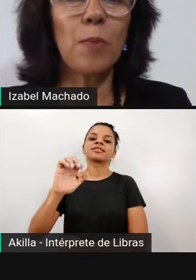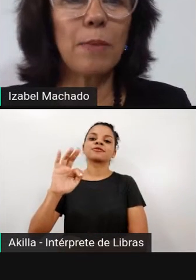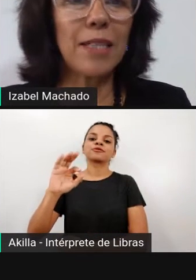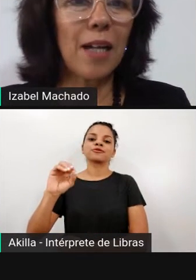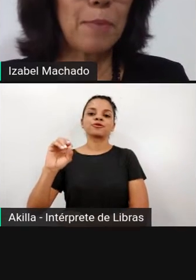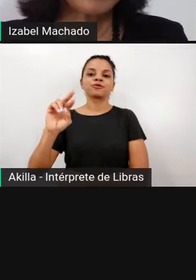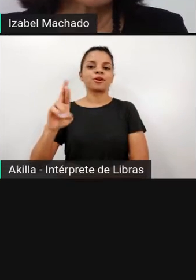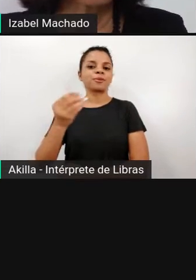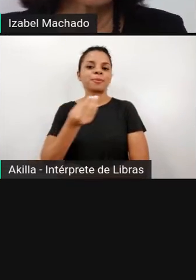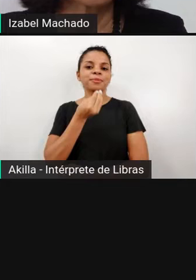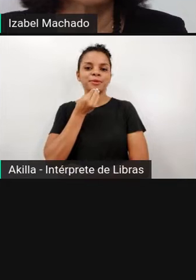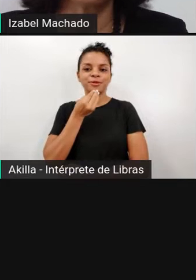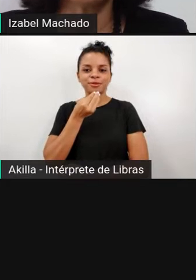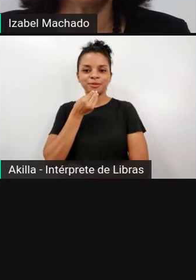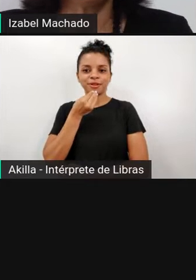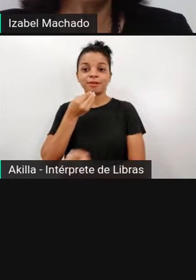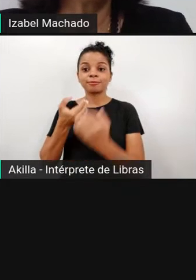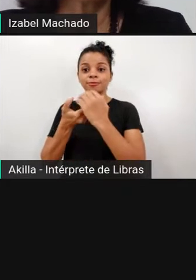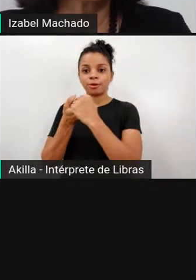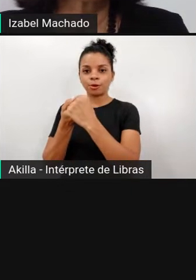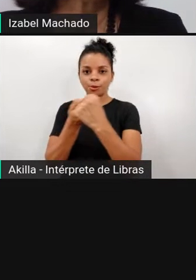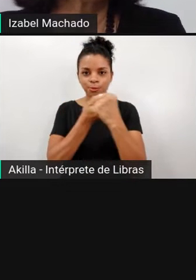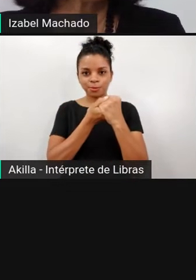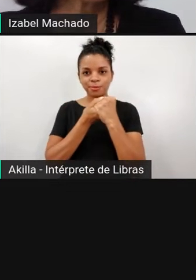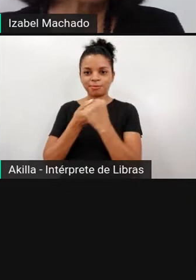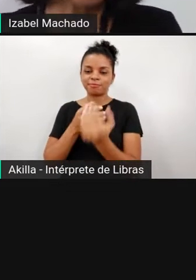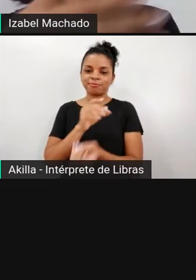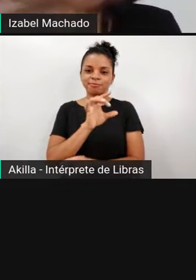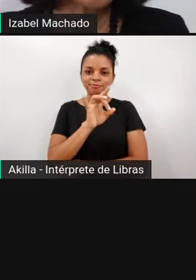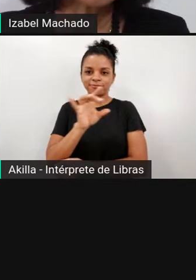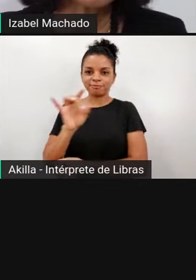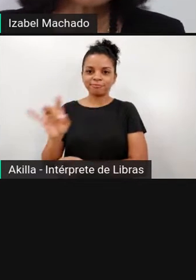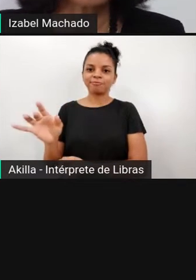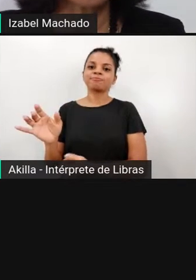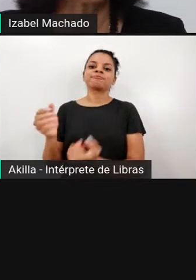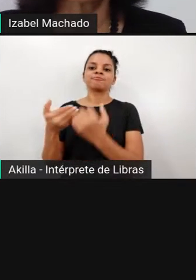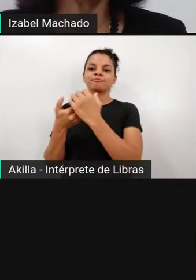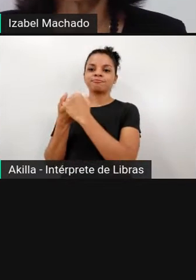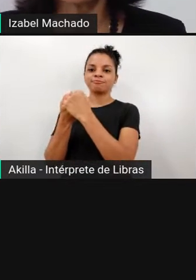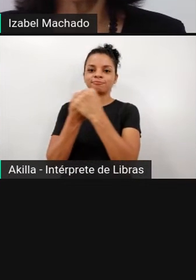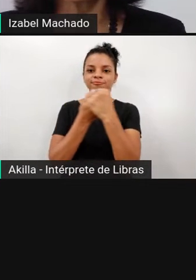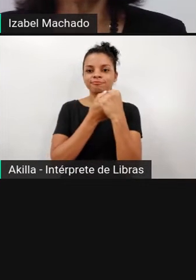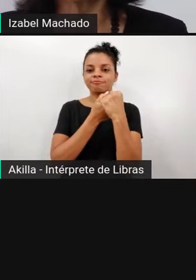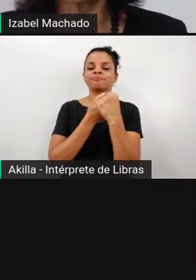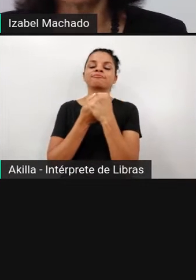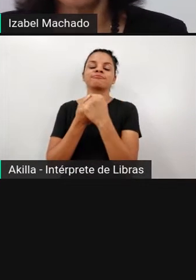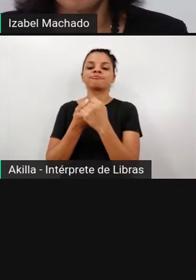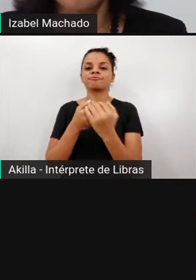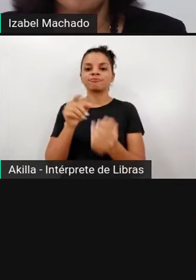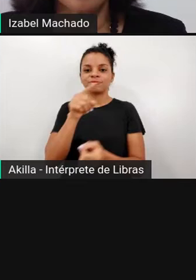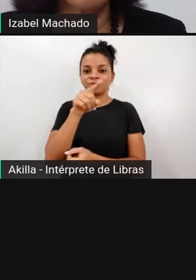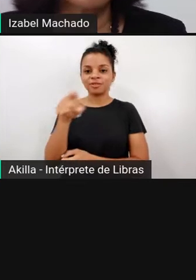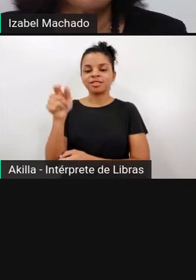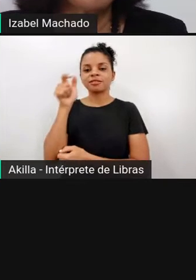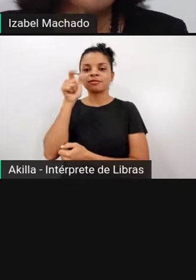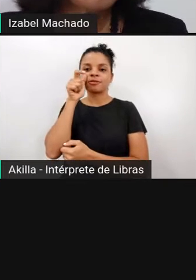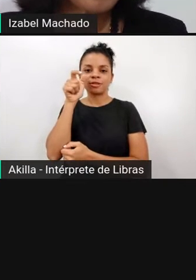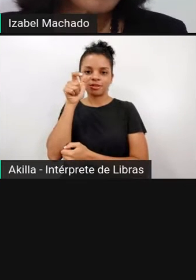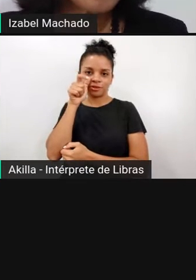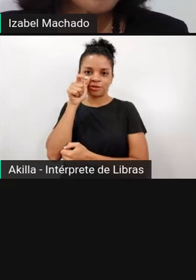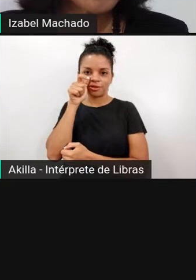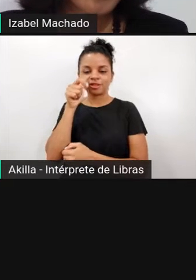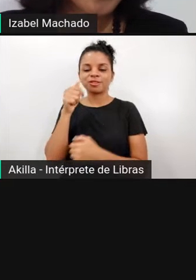e cumprimentar pela iniciativa, saudar todos os que estão aqui nessa roda de conversa e todos que nos assistem,